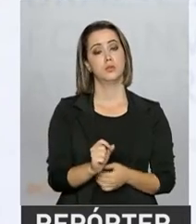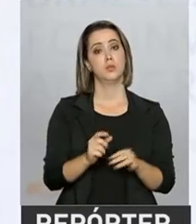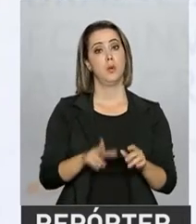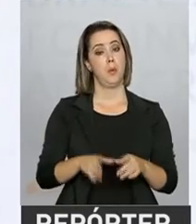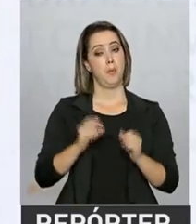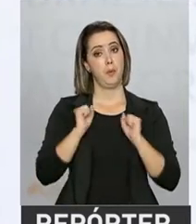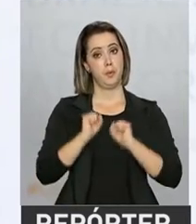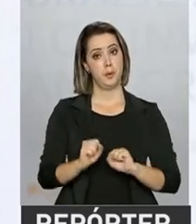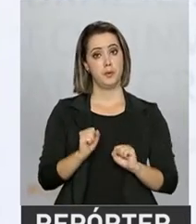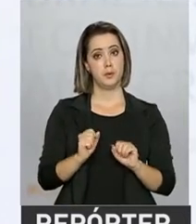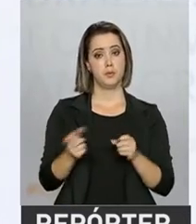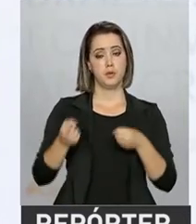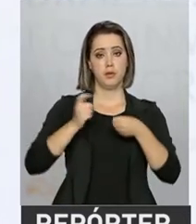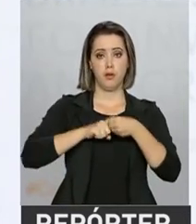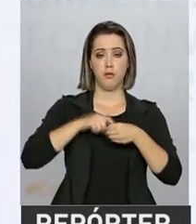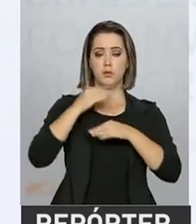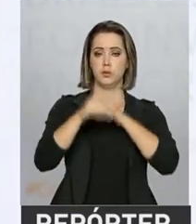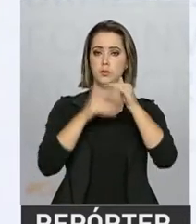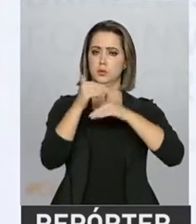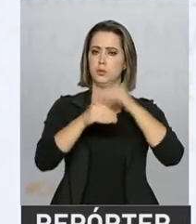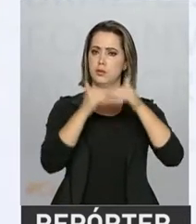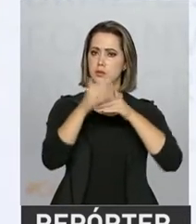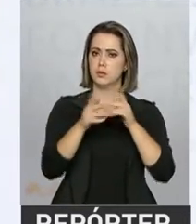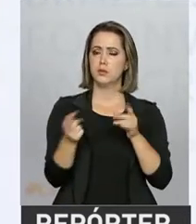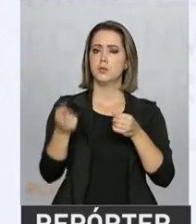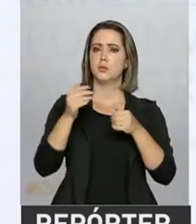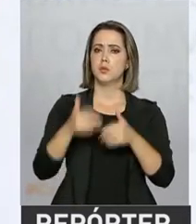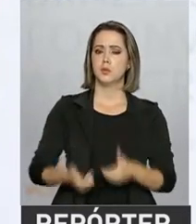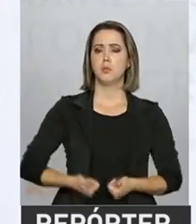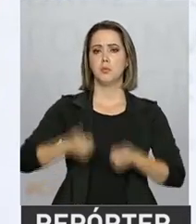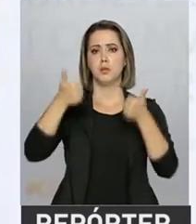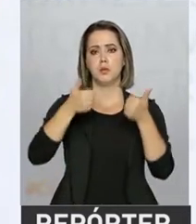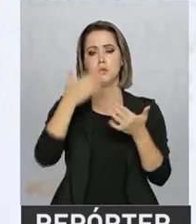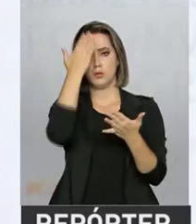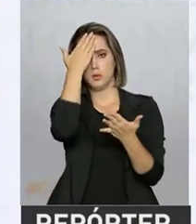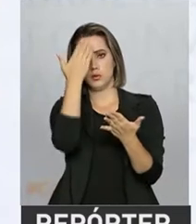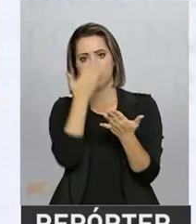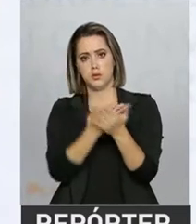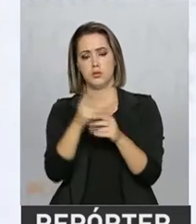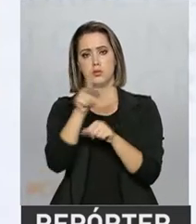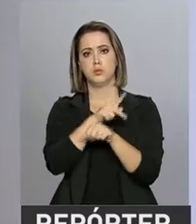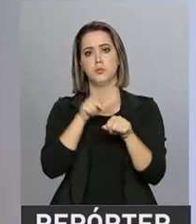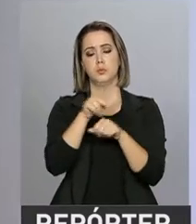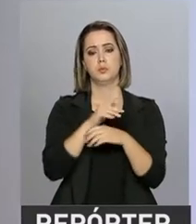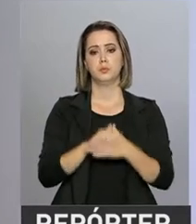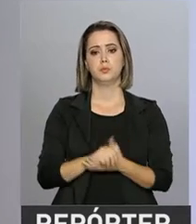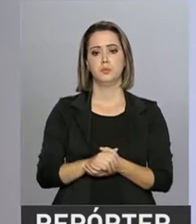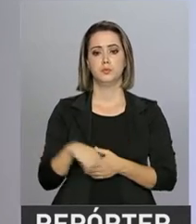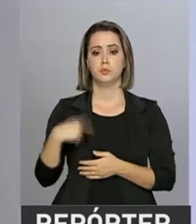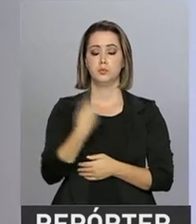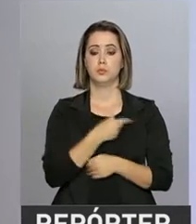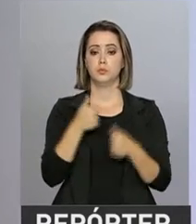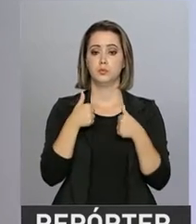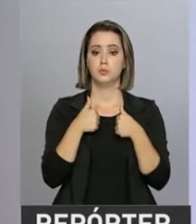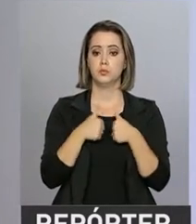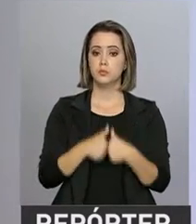para garantir a retomada do crescimento e recuperar a credibilidade do país. Nós